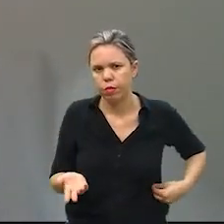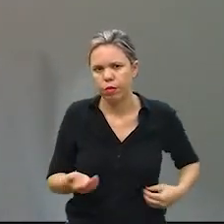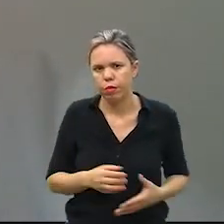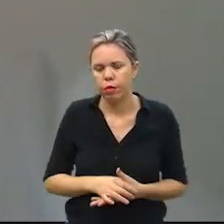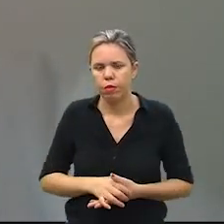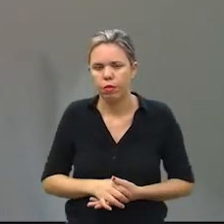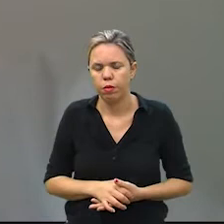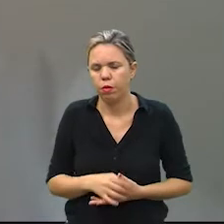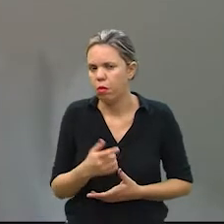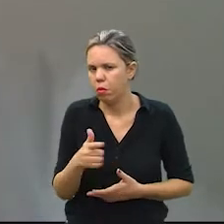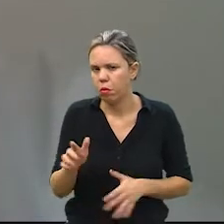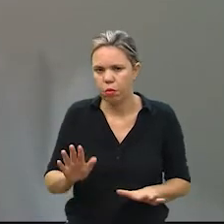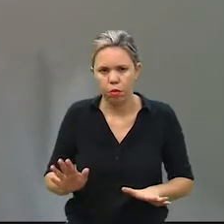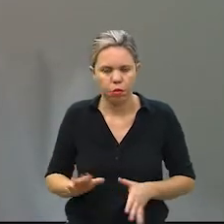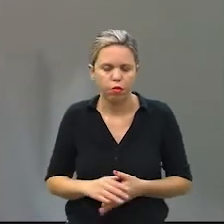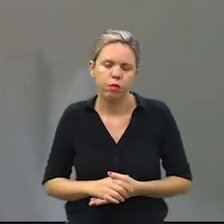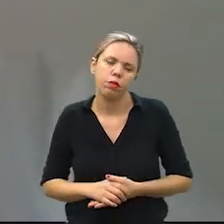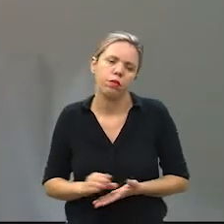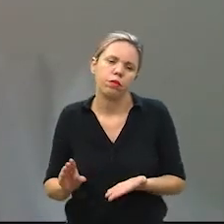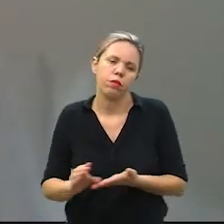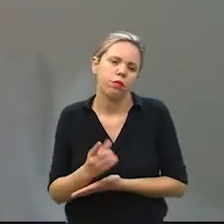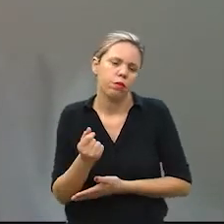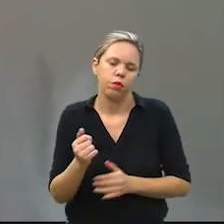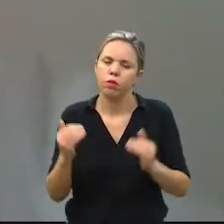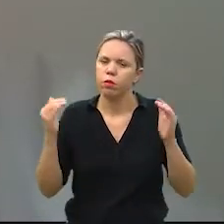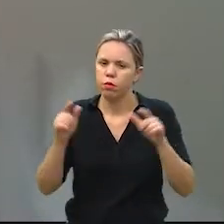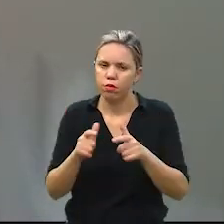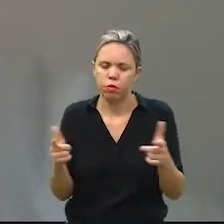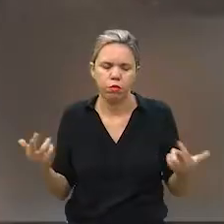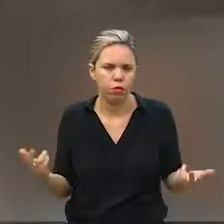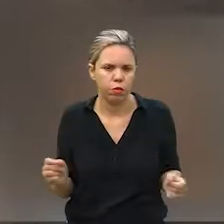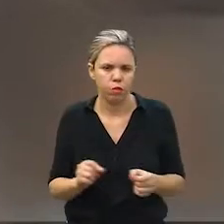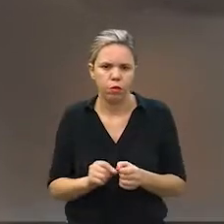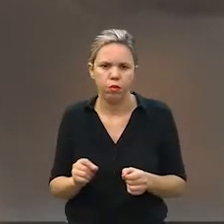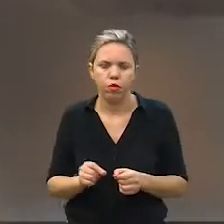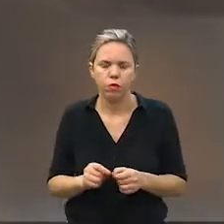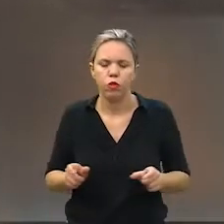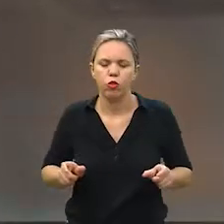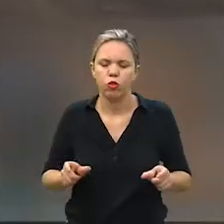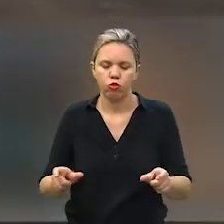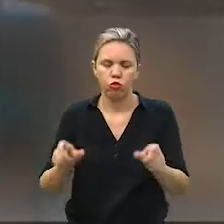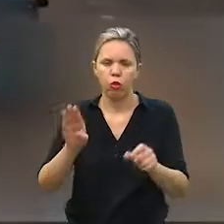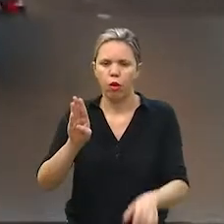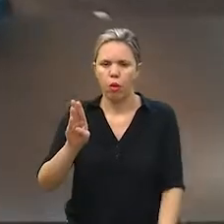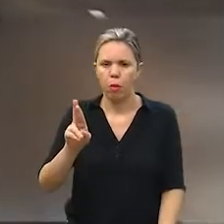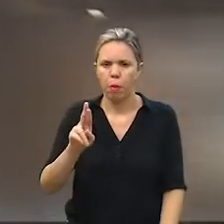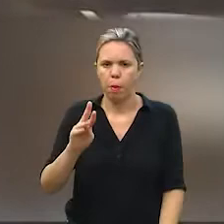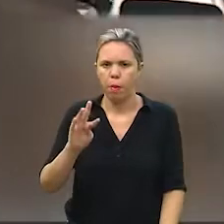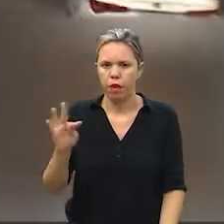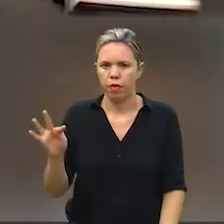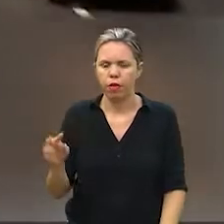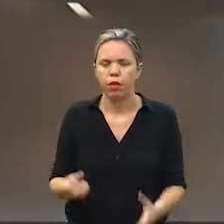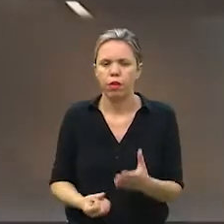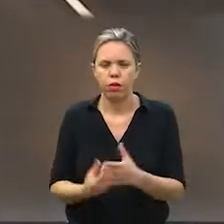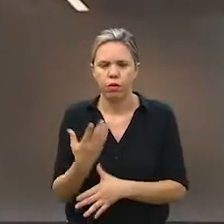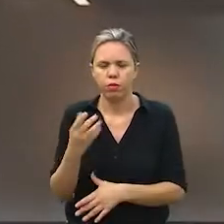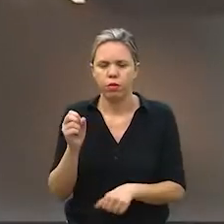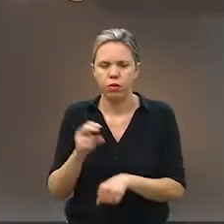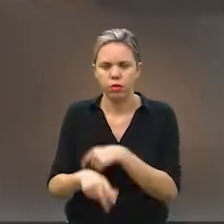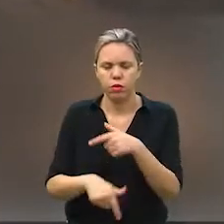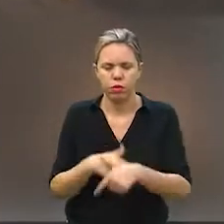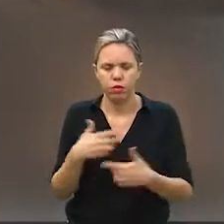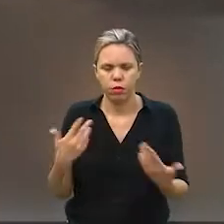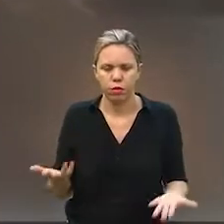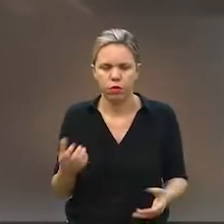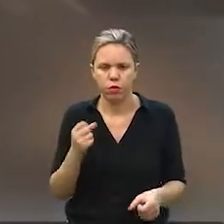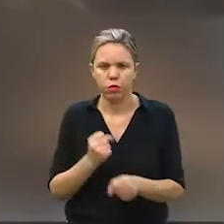ela não havia tido um investimento tão grande como está sendo os corredores do BRT, e isso tinha gerado bastante emprego, inclusive,